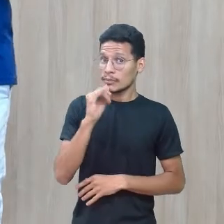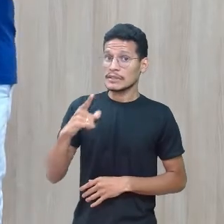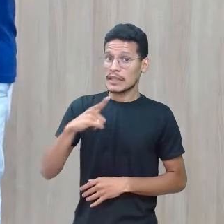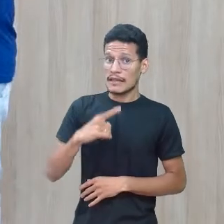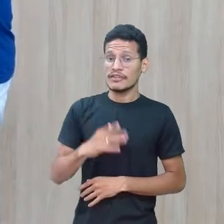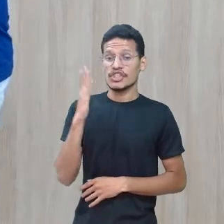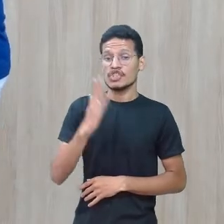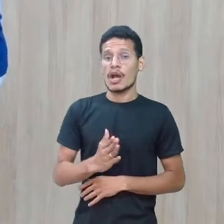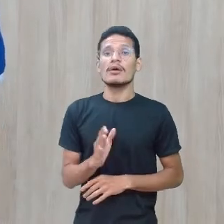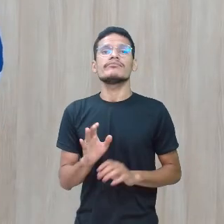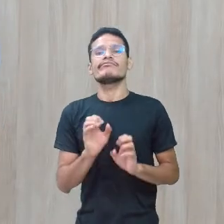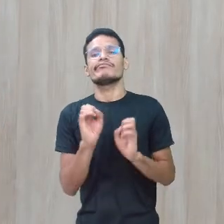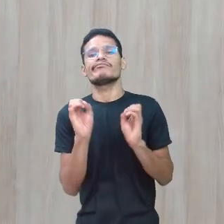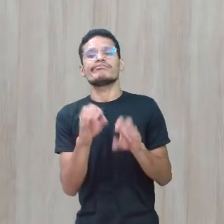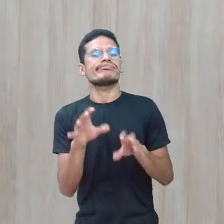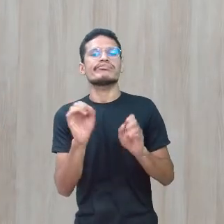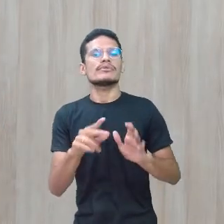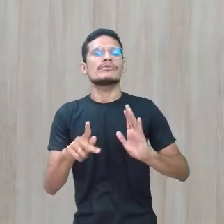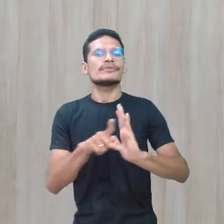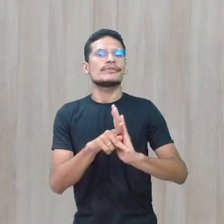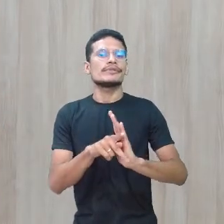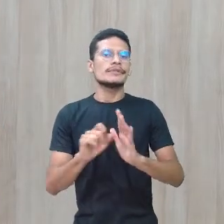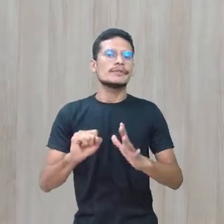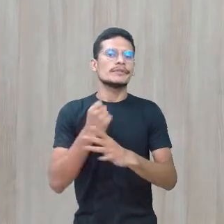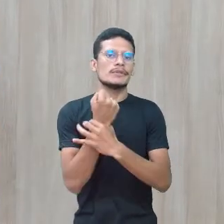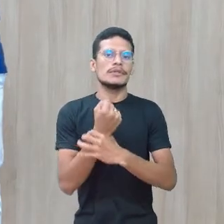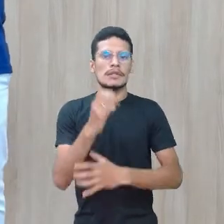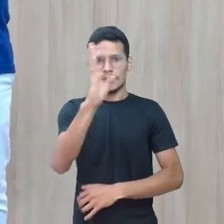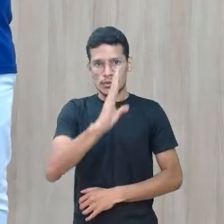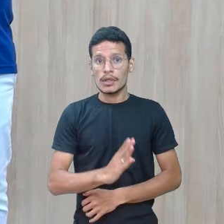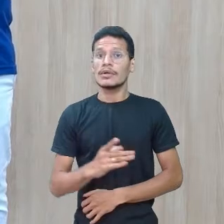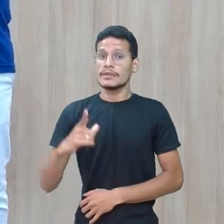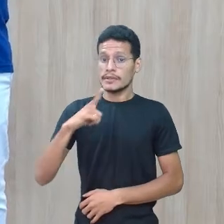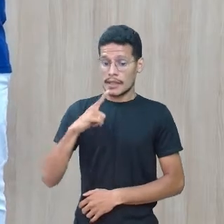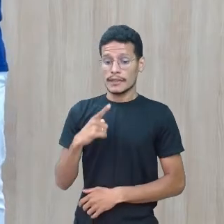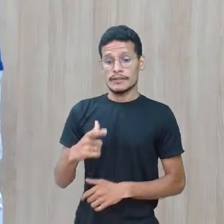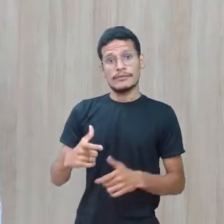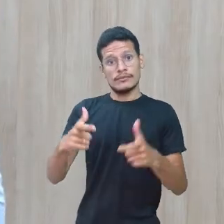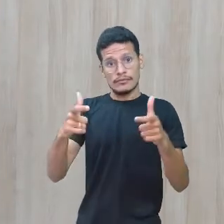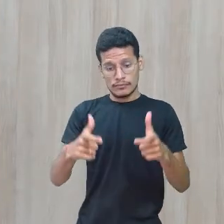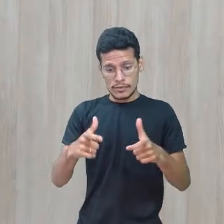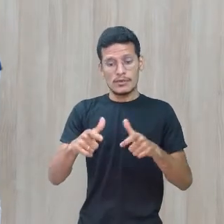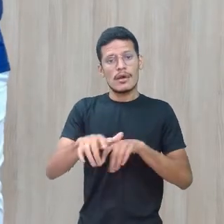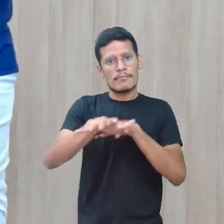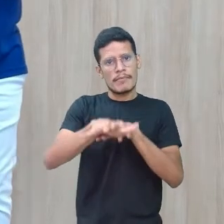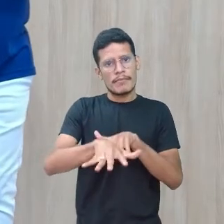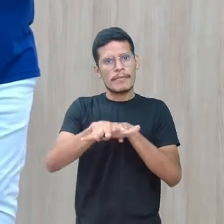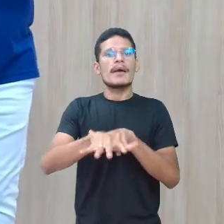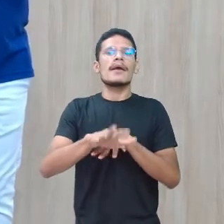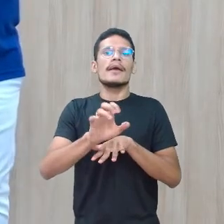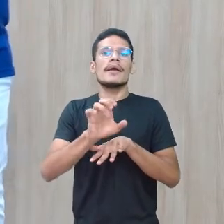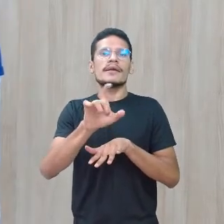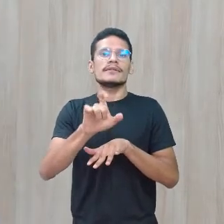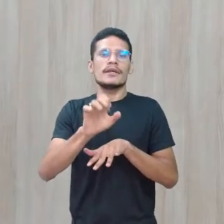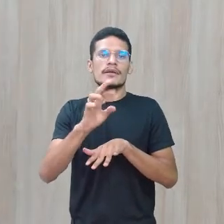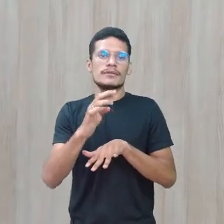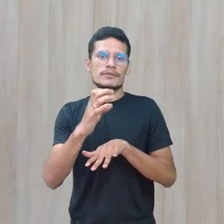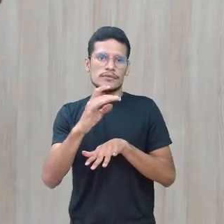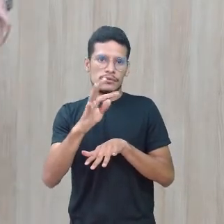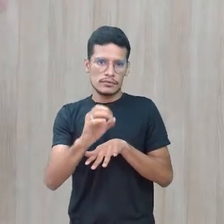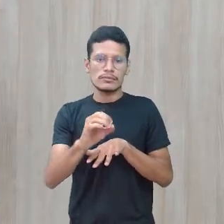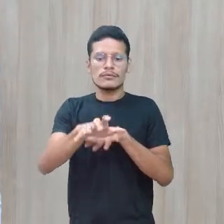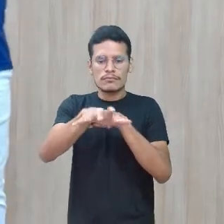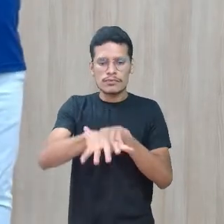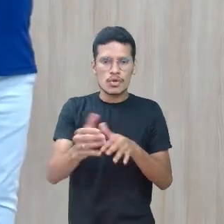doutrina de segurança nacional, né, o Exército, né, ele vai iniciar um processo de guerra total contra o comunismo. Né?